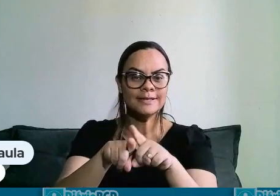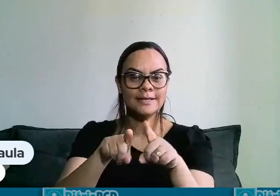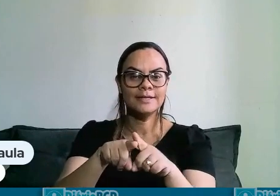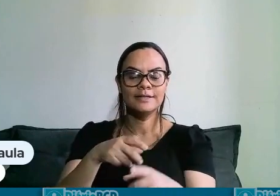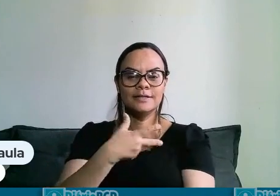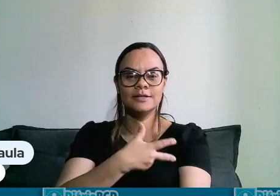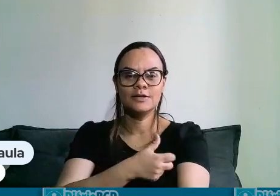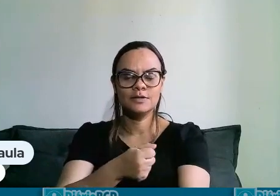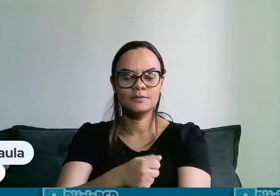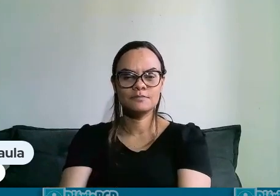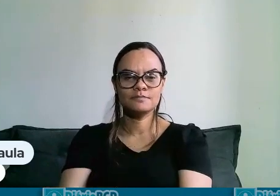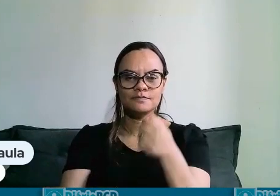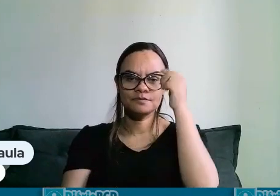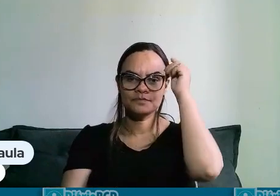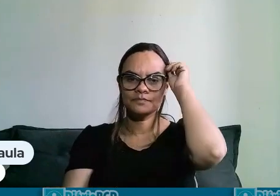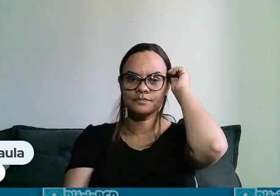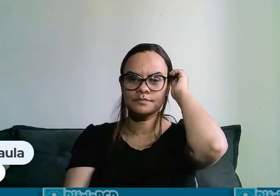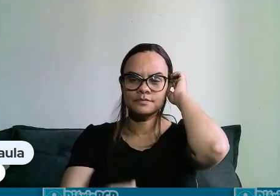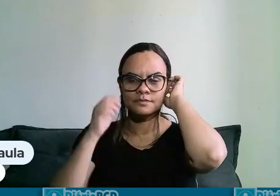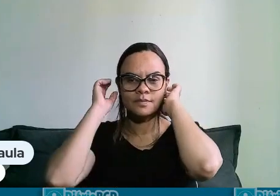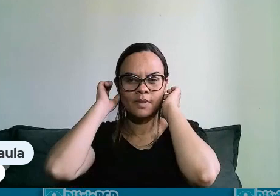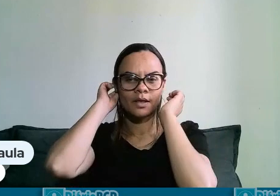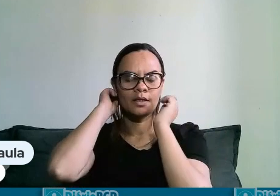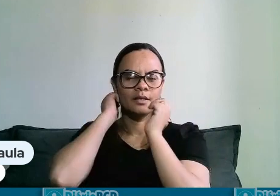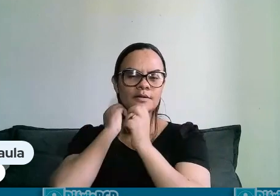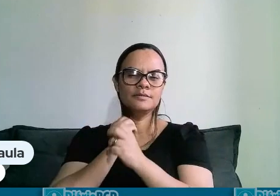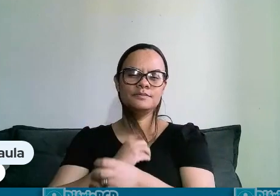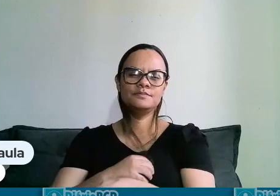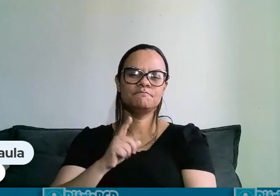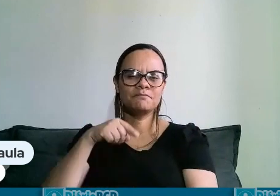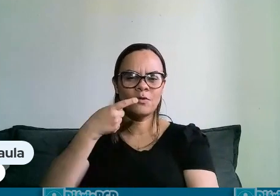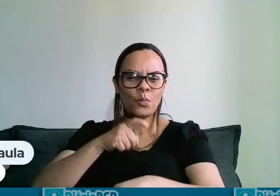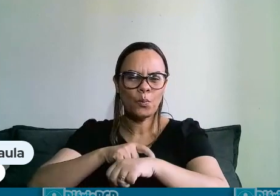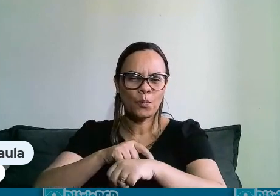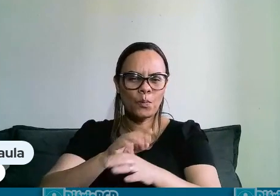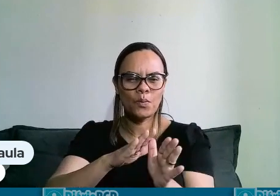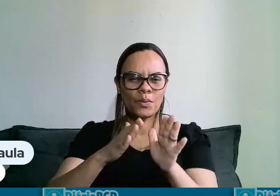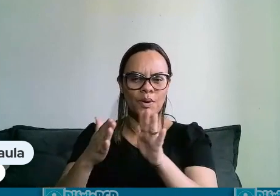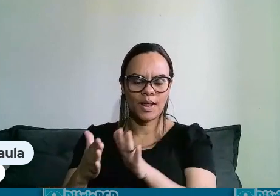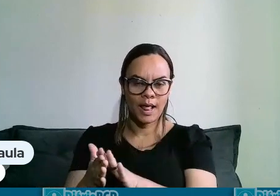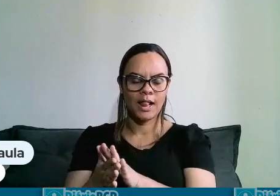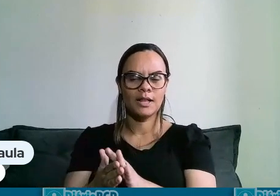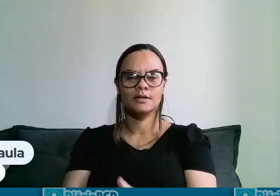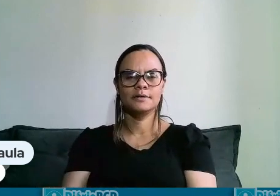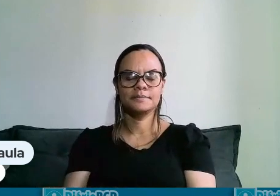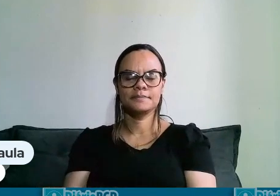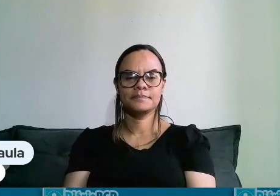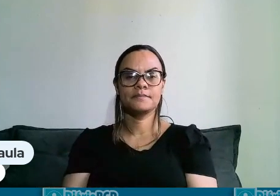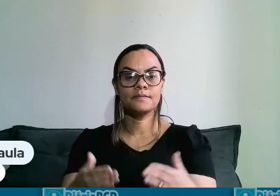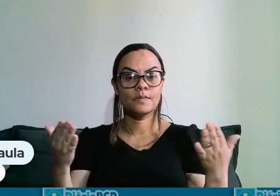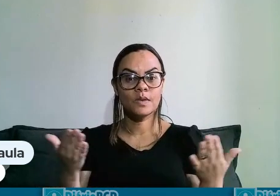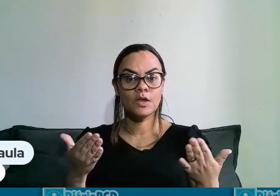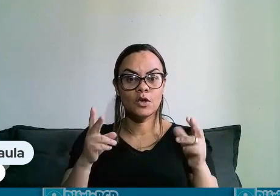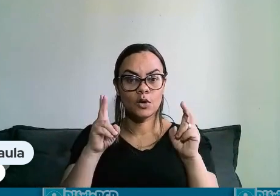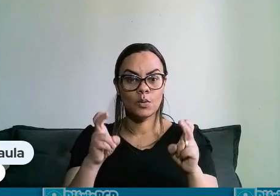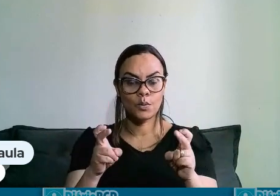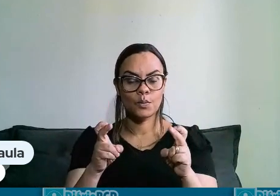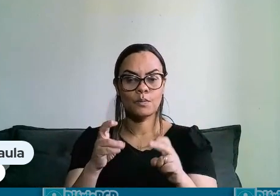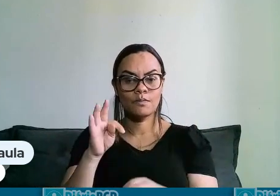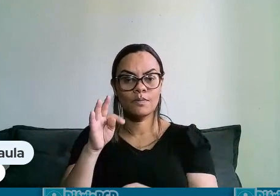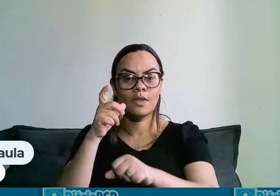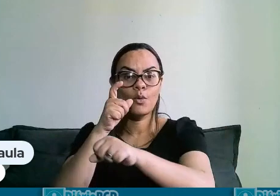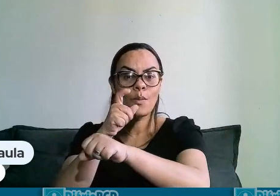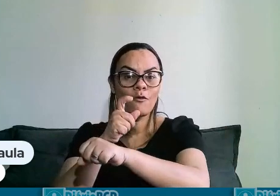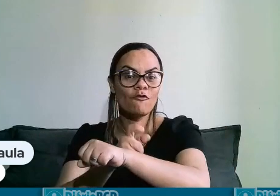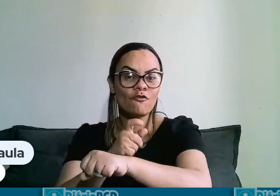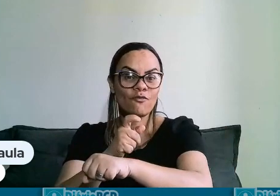caminhando já vamos voltar a falar com o doutor René em outros momentos, com outros temas, nós estamos falando sobre a repercussão do caso do